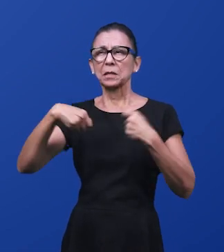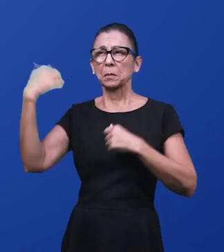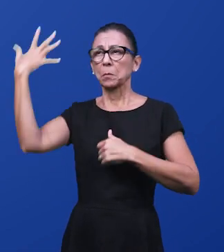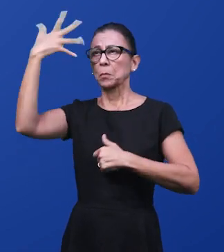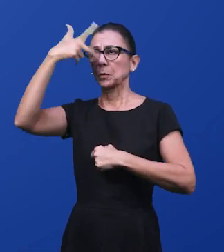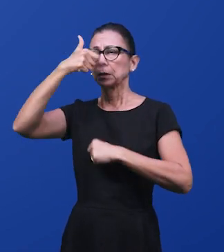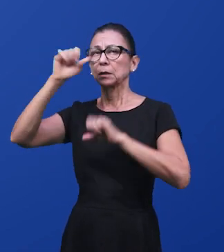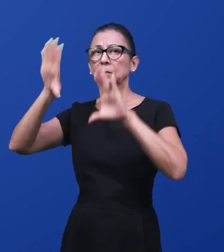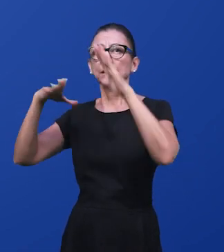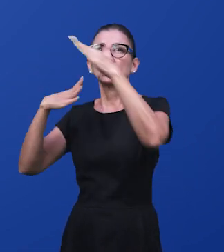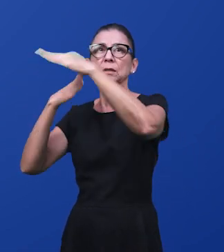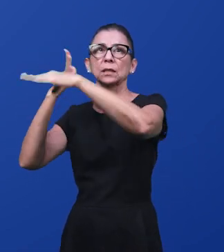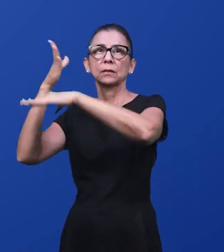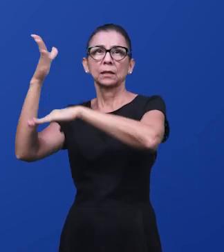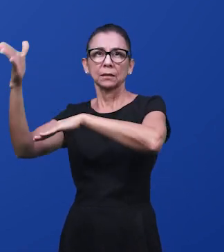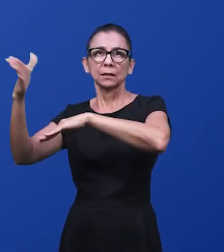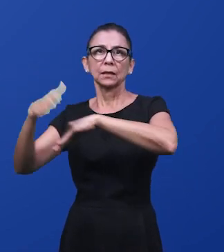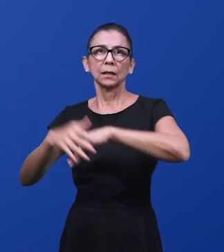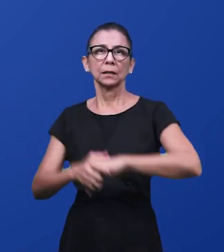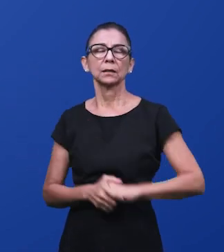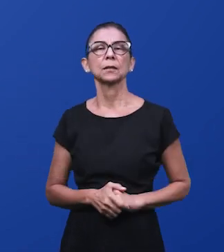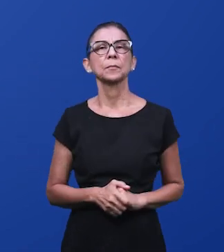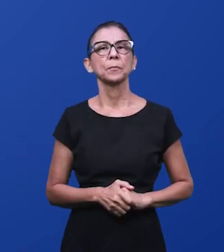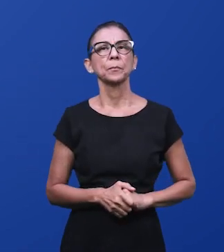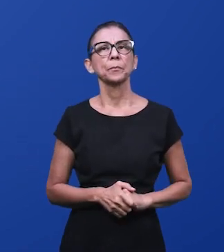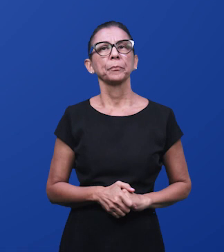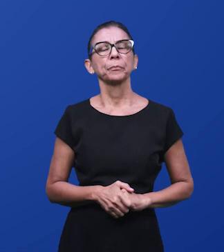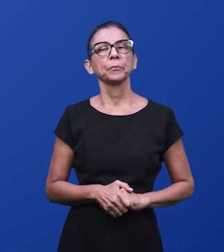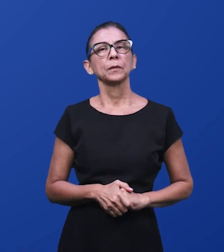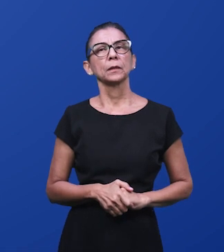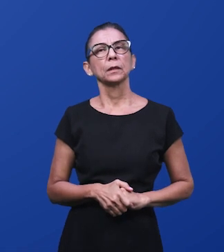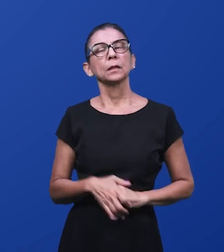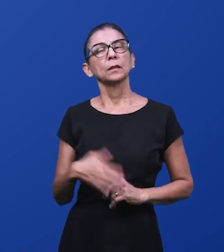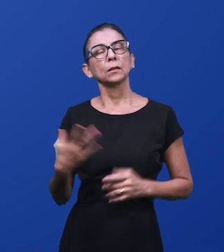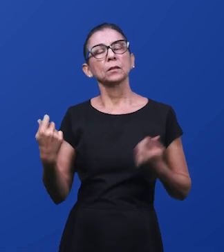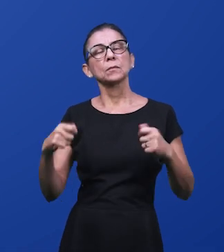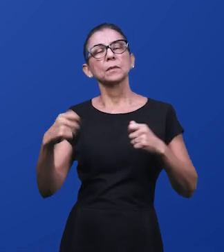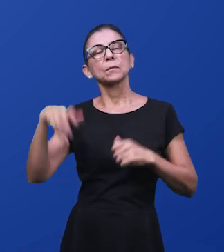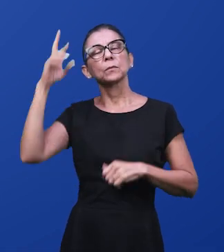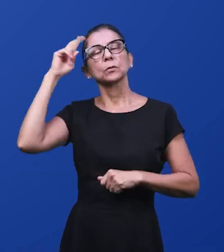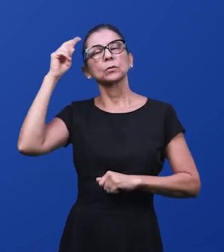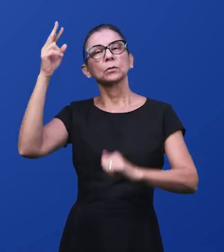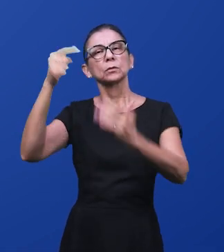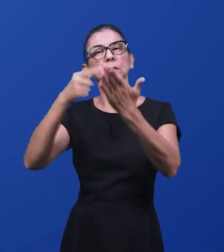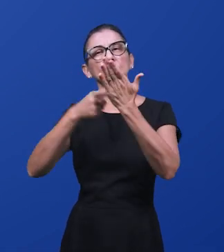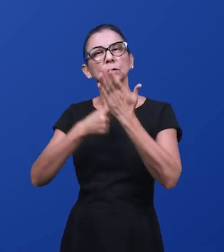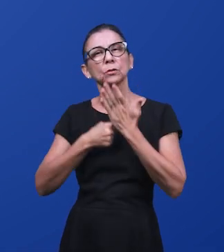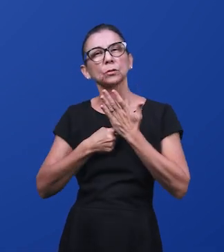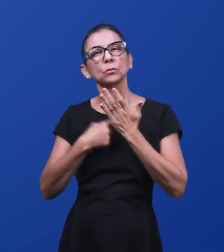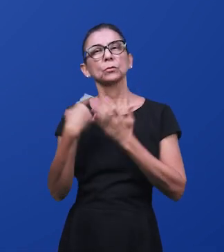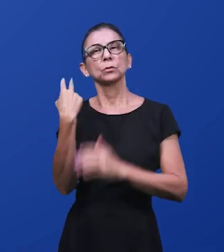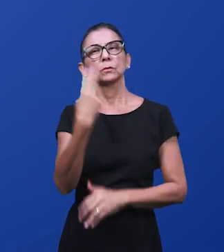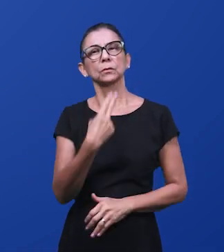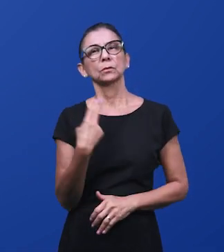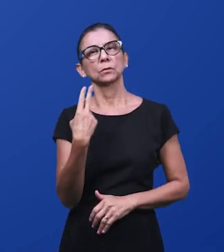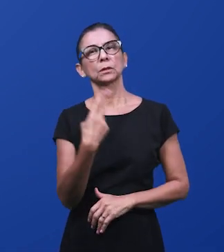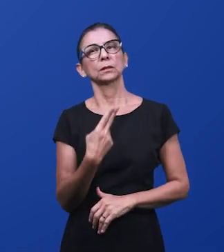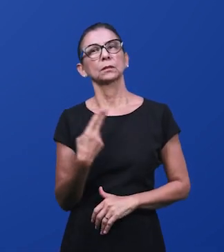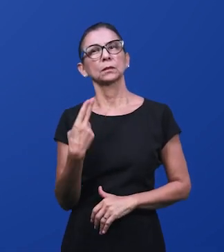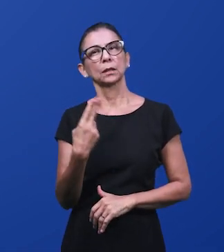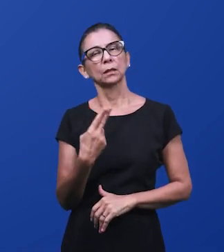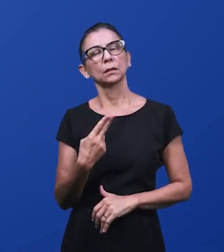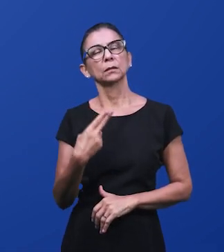para aperfeiçoamento, quando o Senhor nos capacita, quando o Senhor vai nos usando, vai nos dando novas experiências, nós conhecemos os